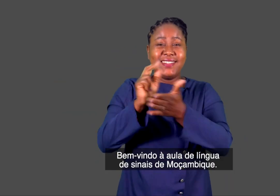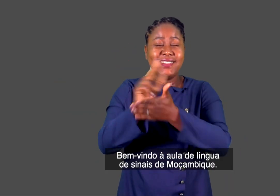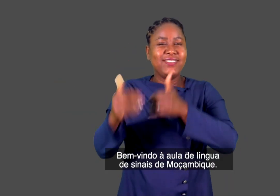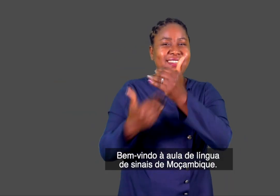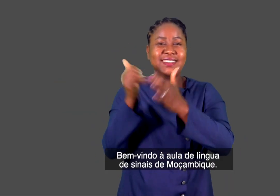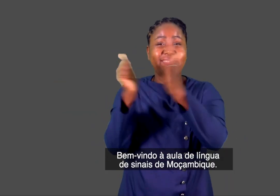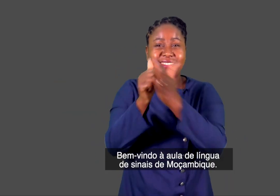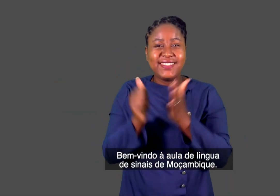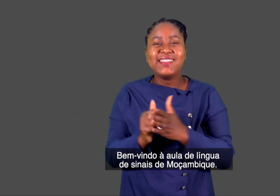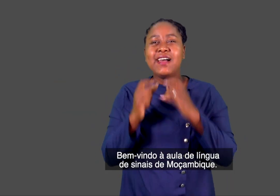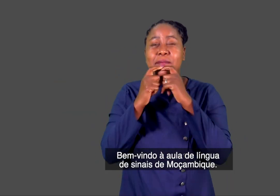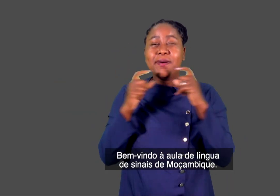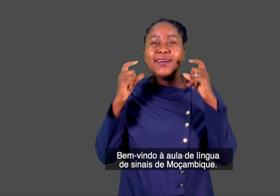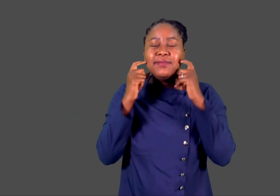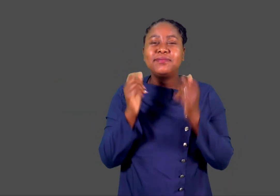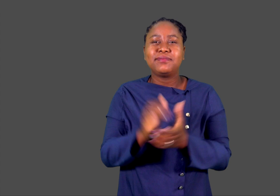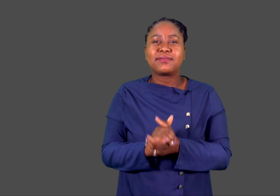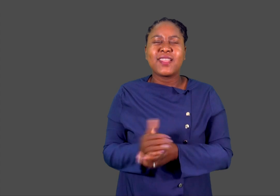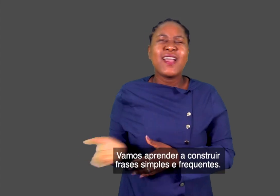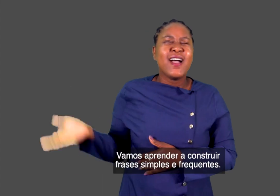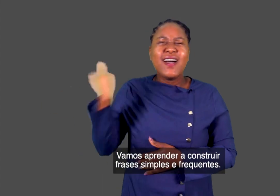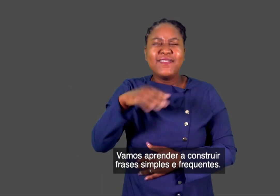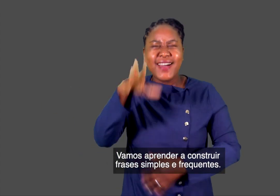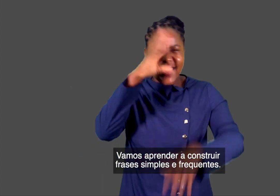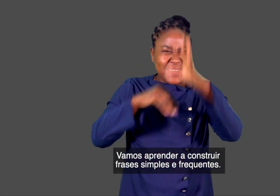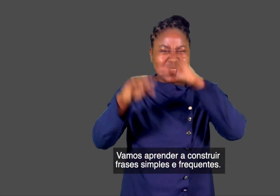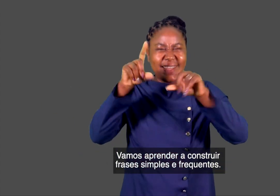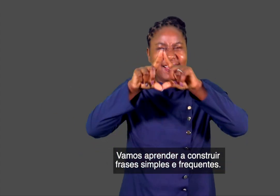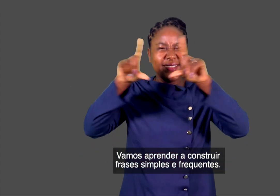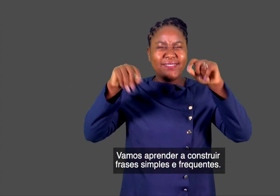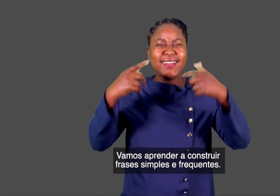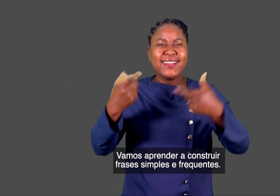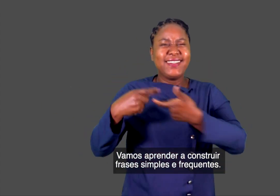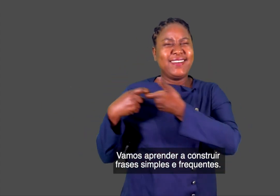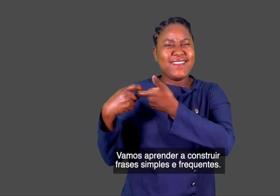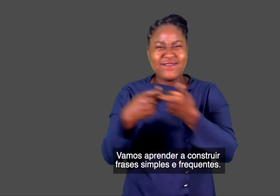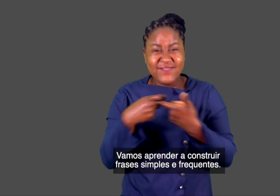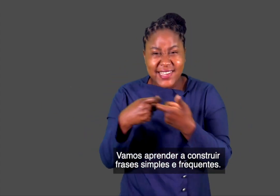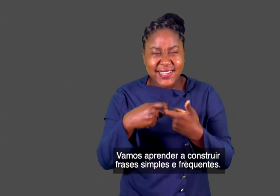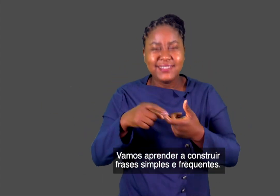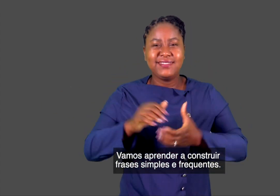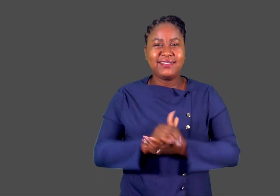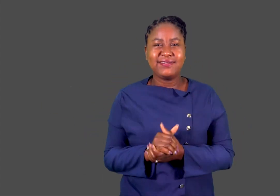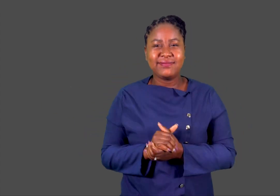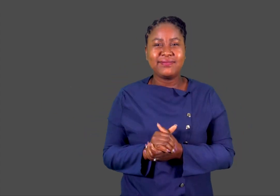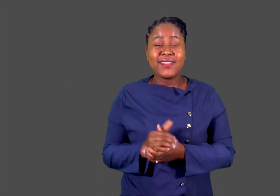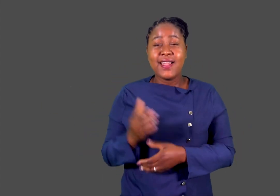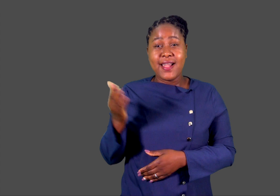-vindo à aula de Língua de Sinais de Moçambique. Vamos aprender a construir frases simples e frequentes.